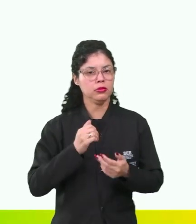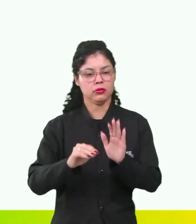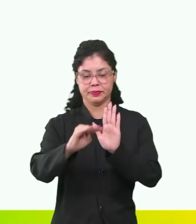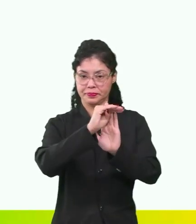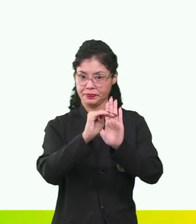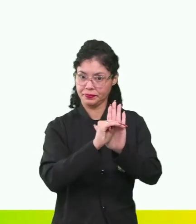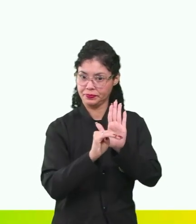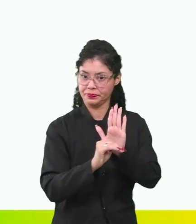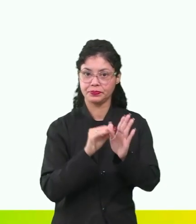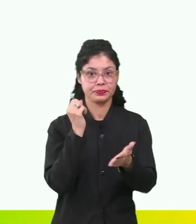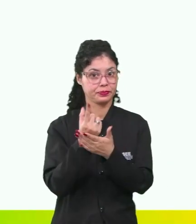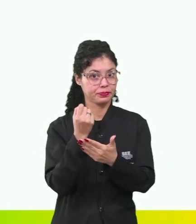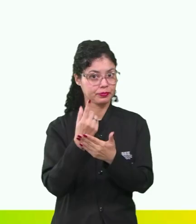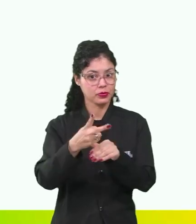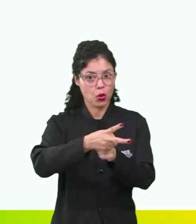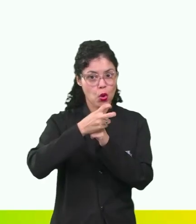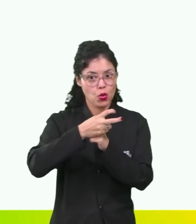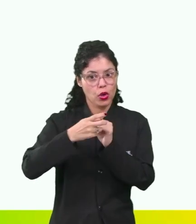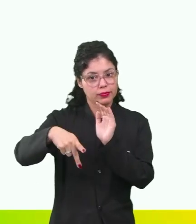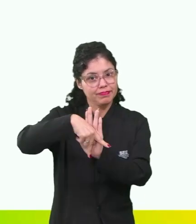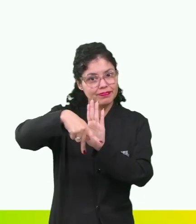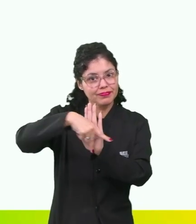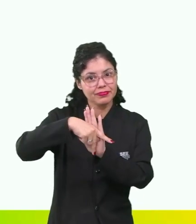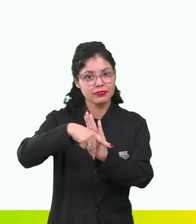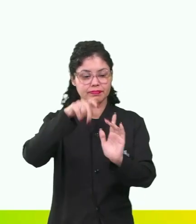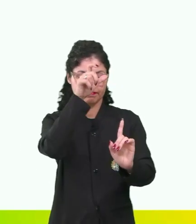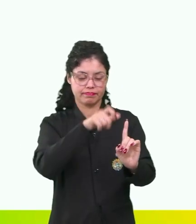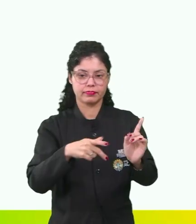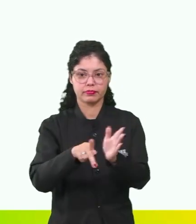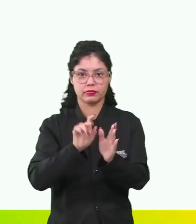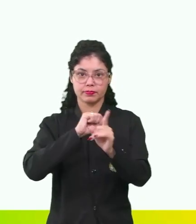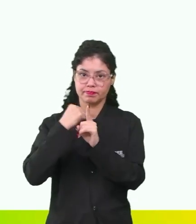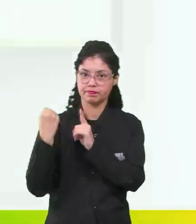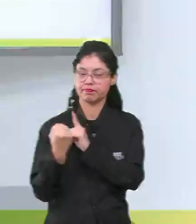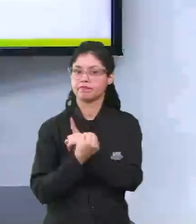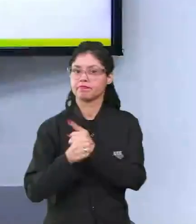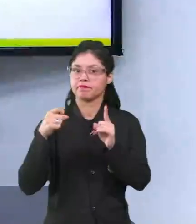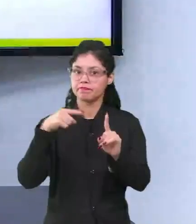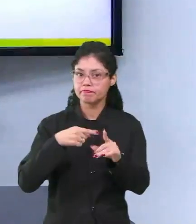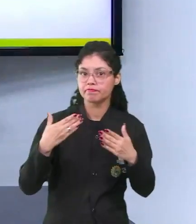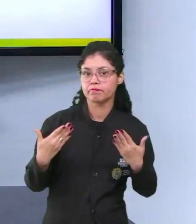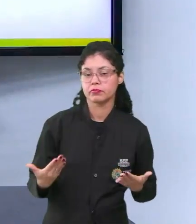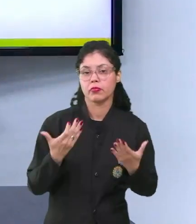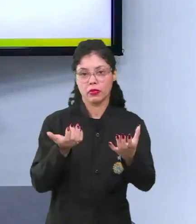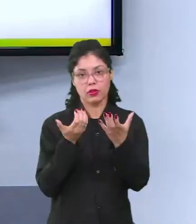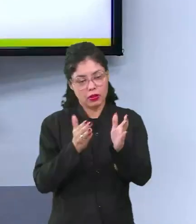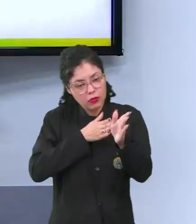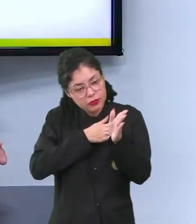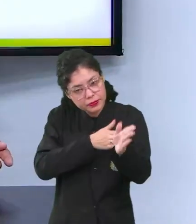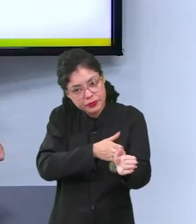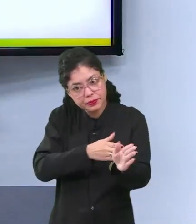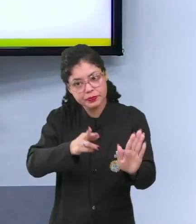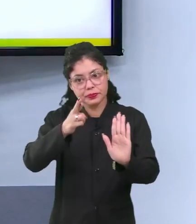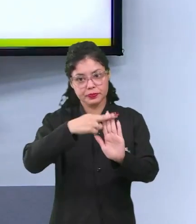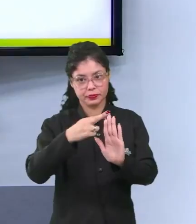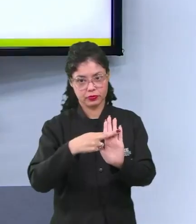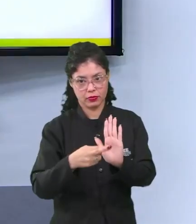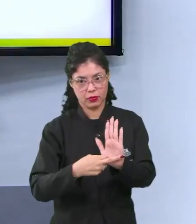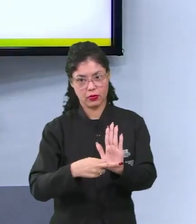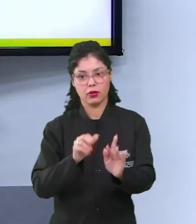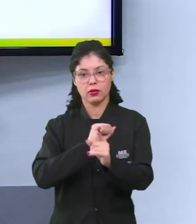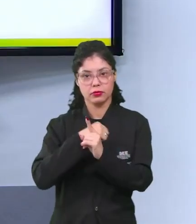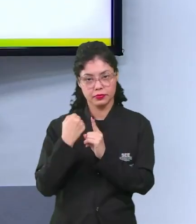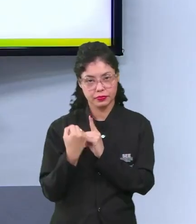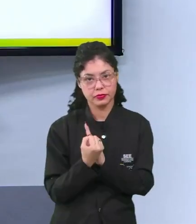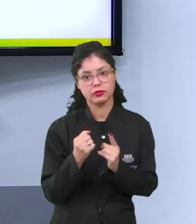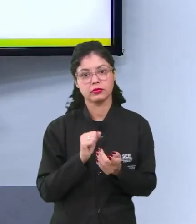padrões de consumo impostos pela sociedade. Então, na verdade, ele quer seguir as regras da